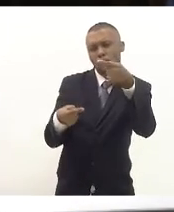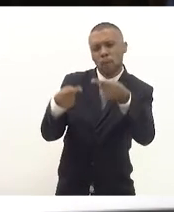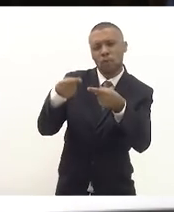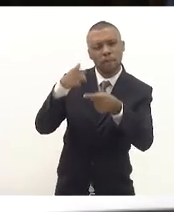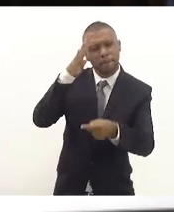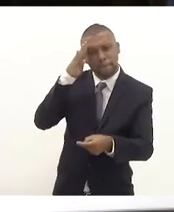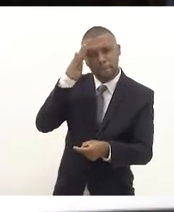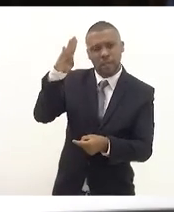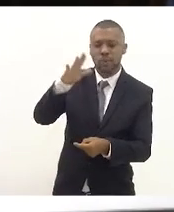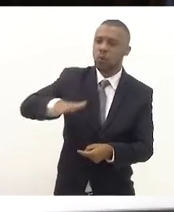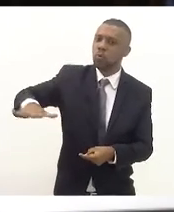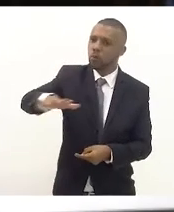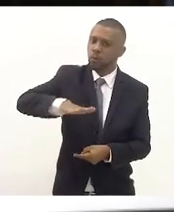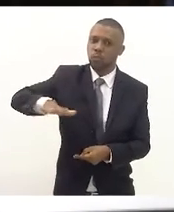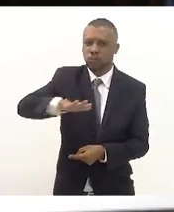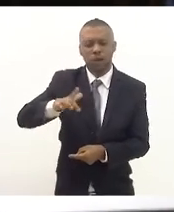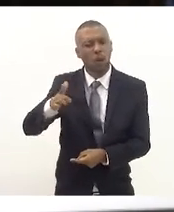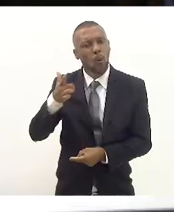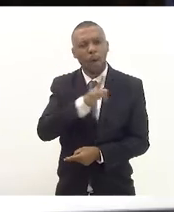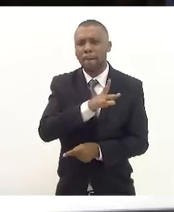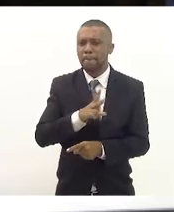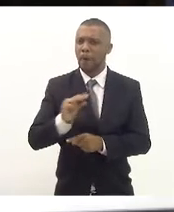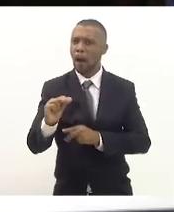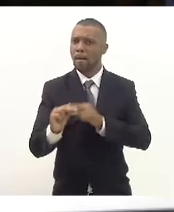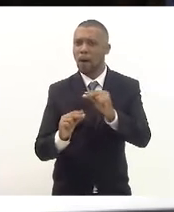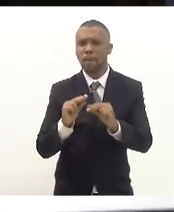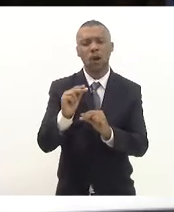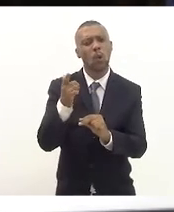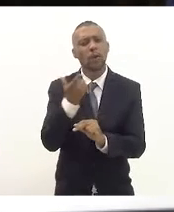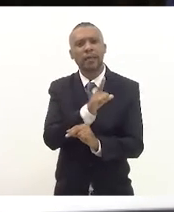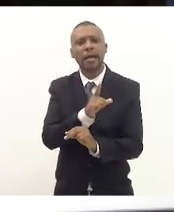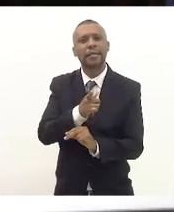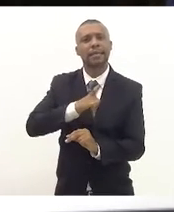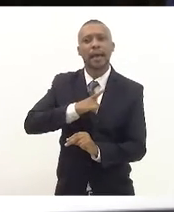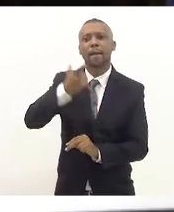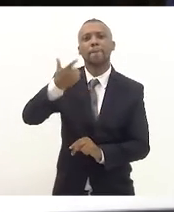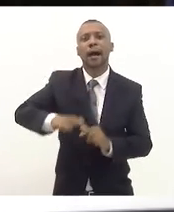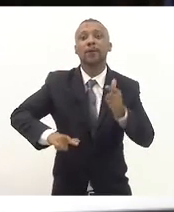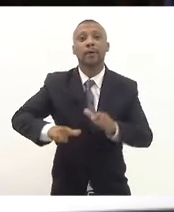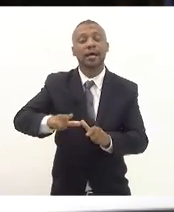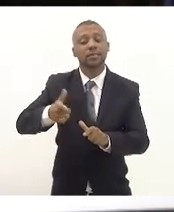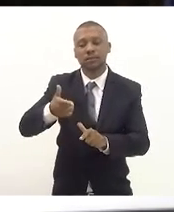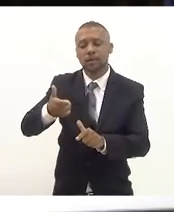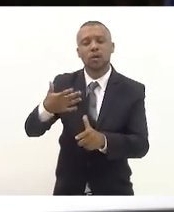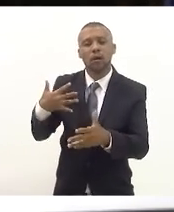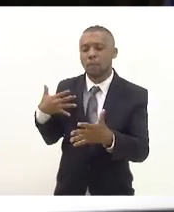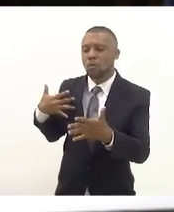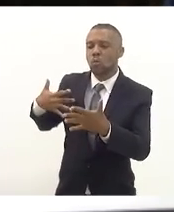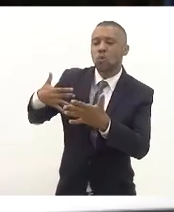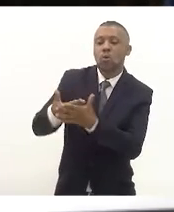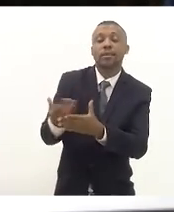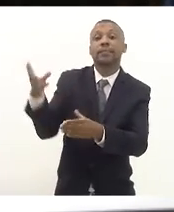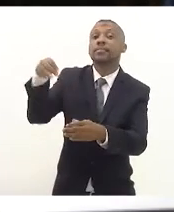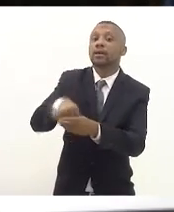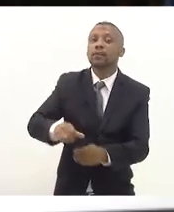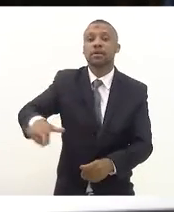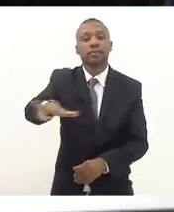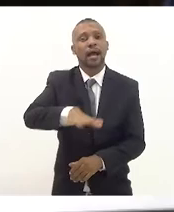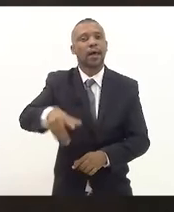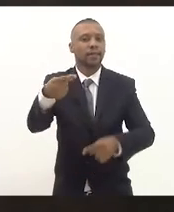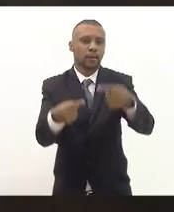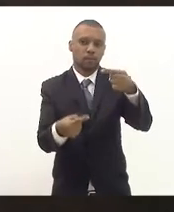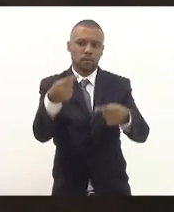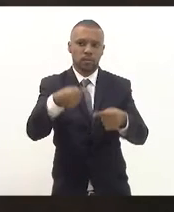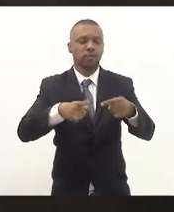grande político e consegue alongar a sua história sua trajetória na política e eu